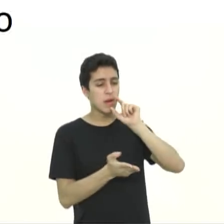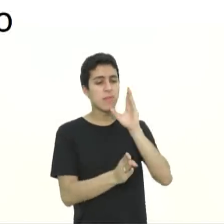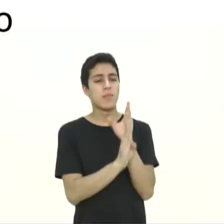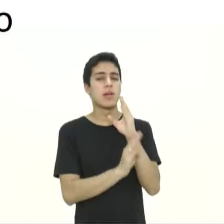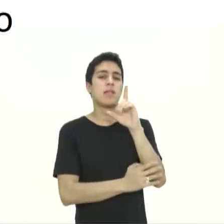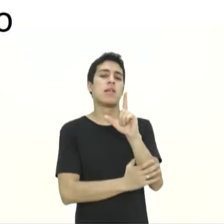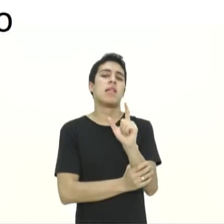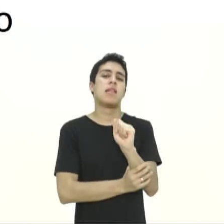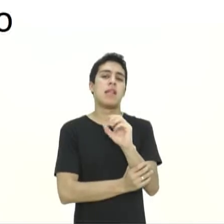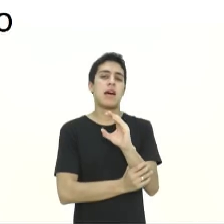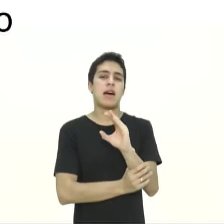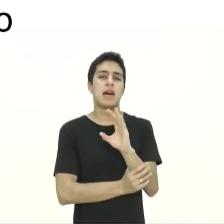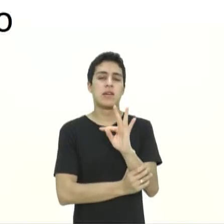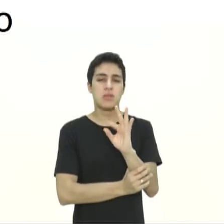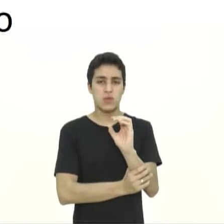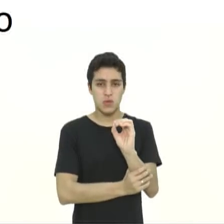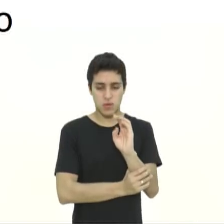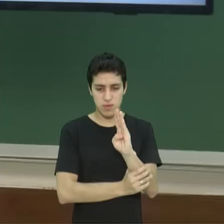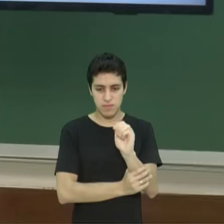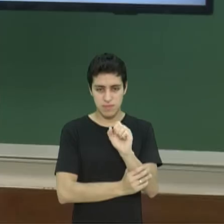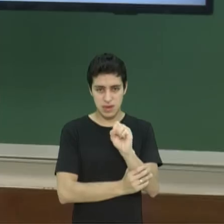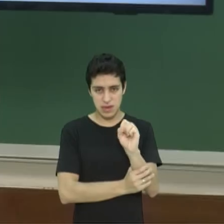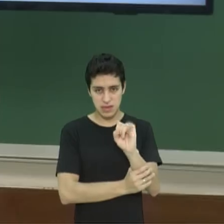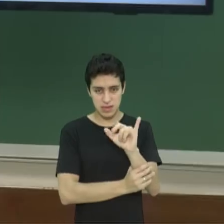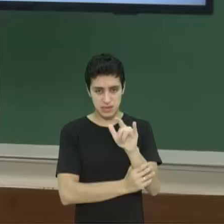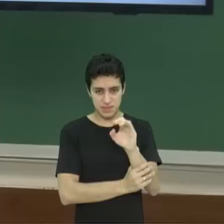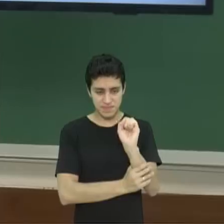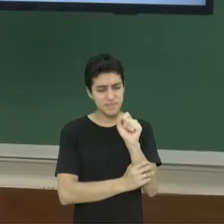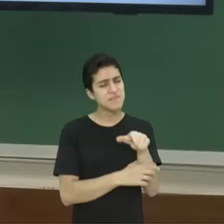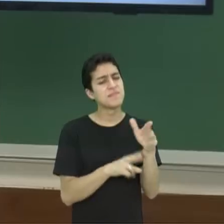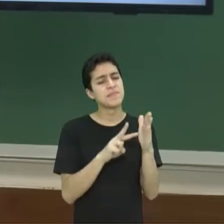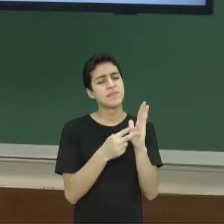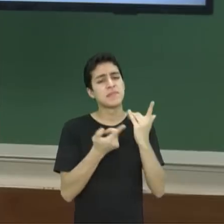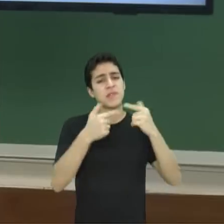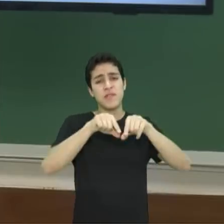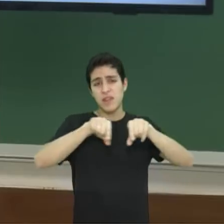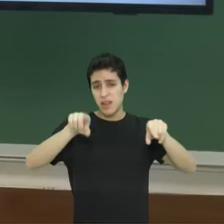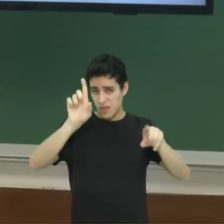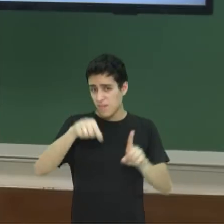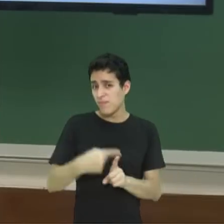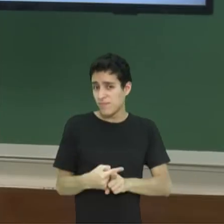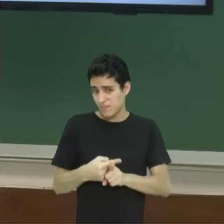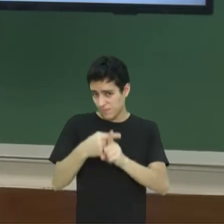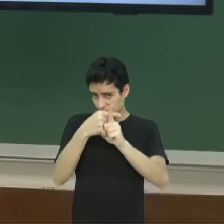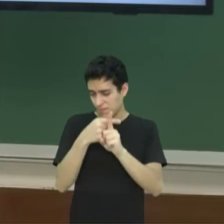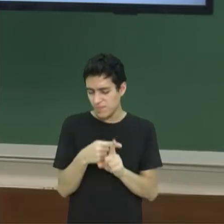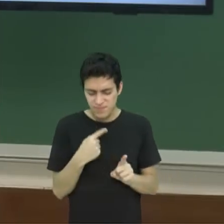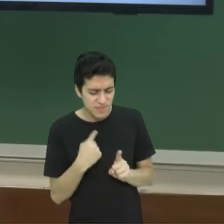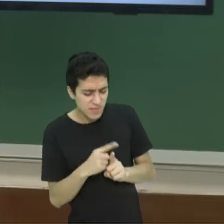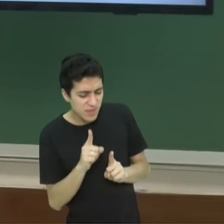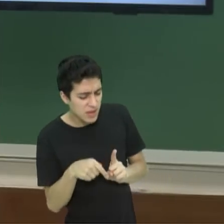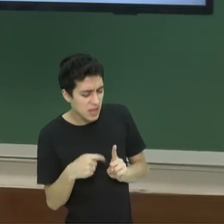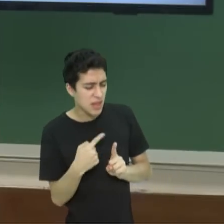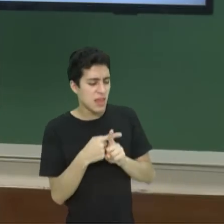lactobacilos. Essa vamos pensar que é um enunciado positivo. Por que é positivo? Ele está falando ali,